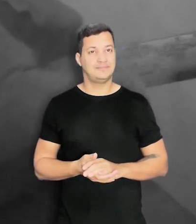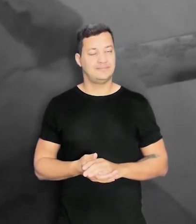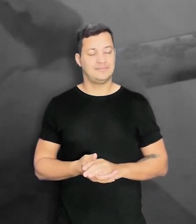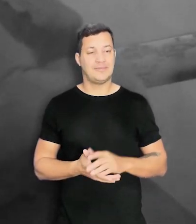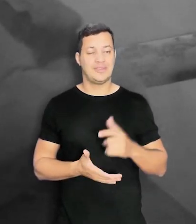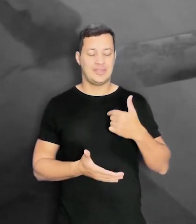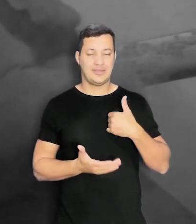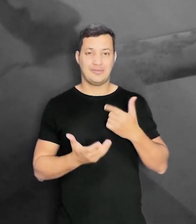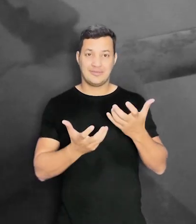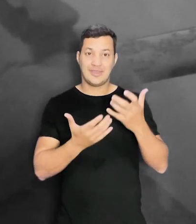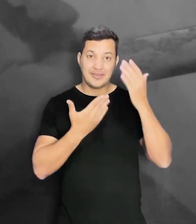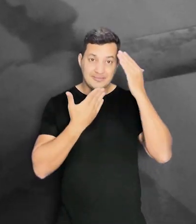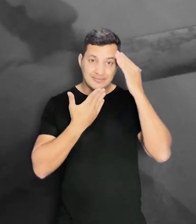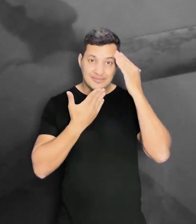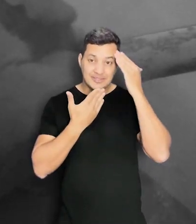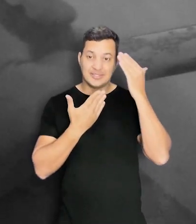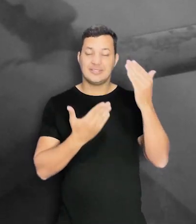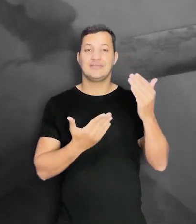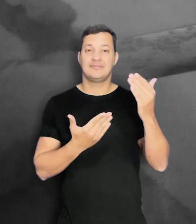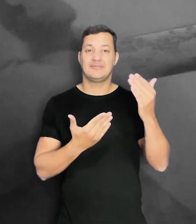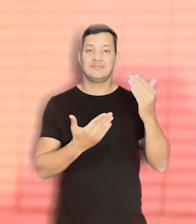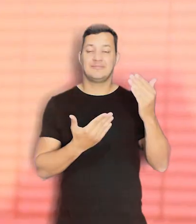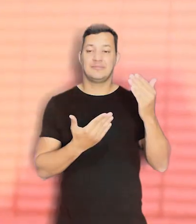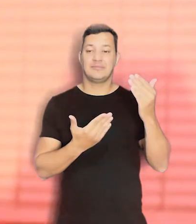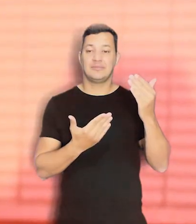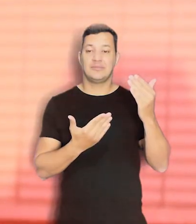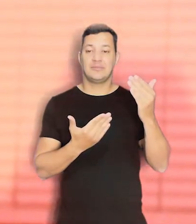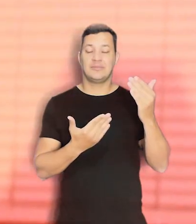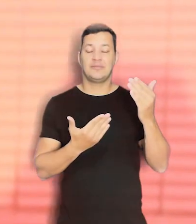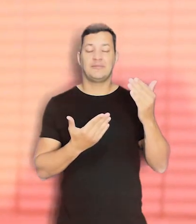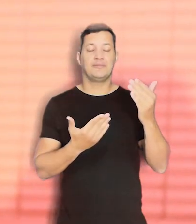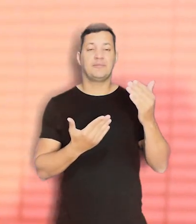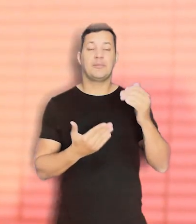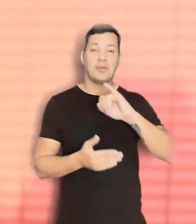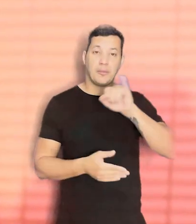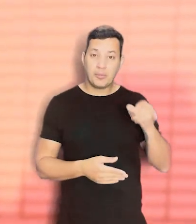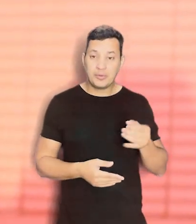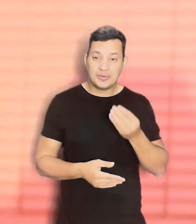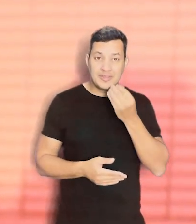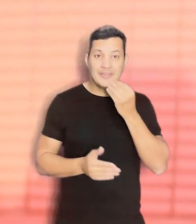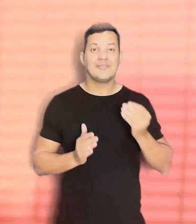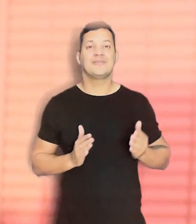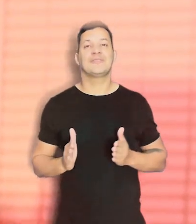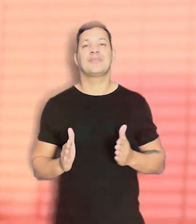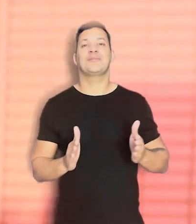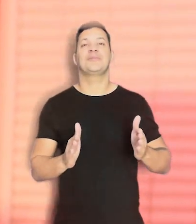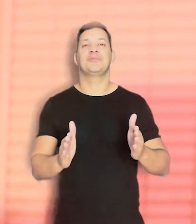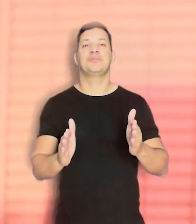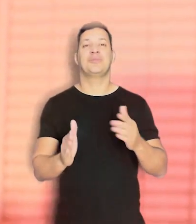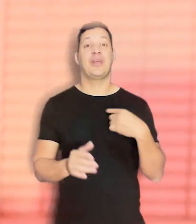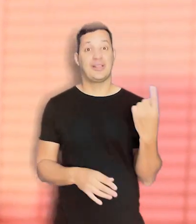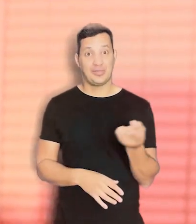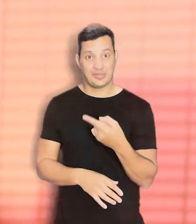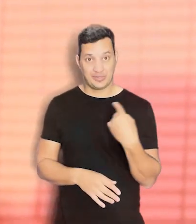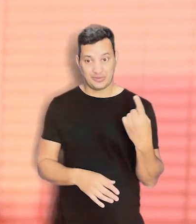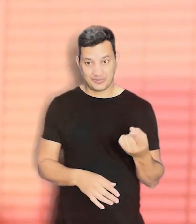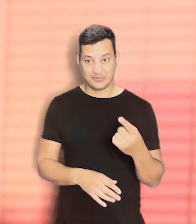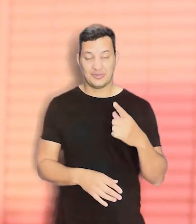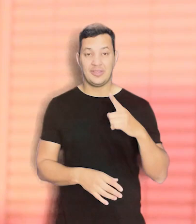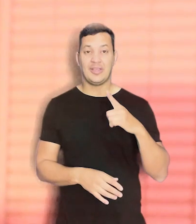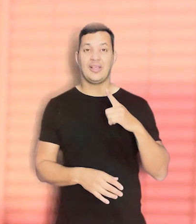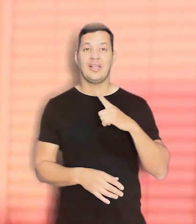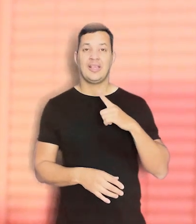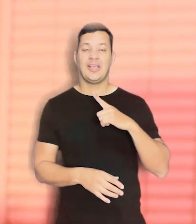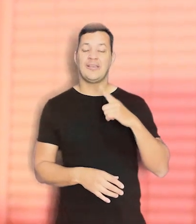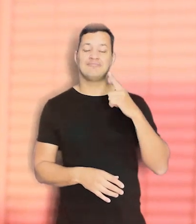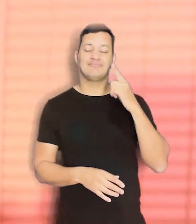Eu queria te agradecer por abrir esse caminho aqui para nós, por ter cuidado tão bem